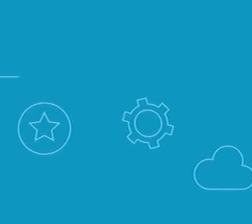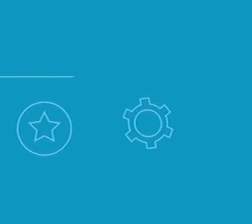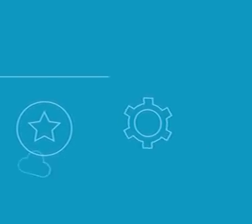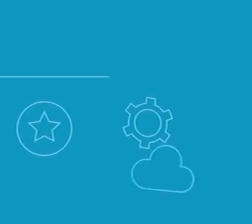até 1888, escravizados. Assim, a gente traz uma reflexão de que a